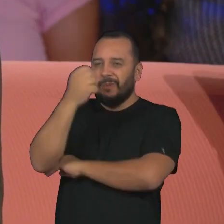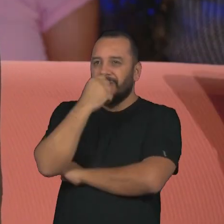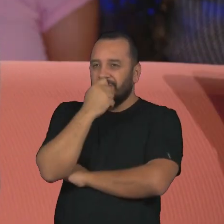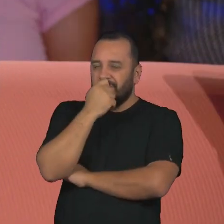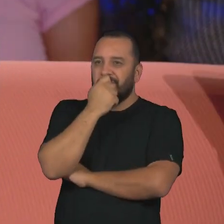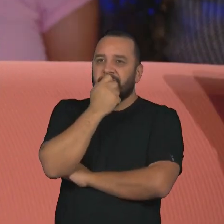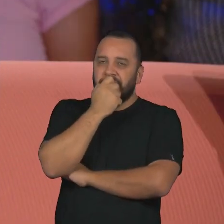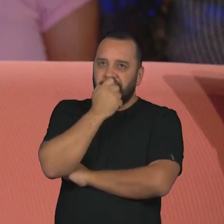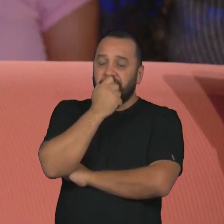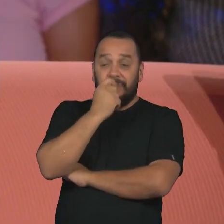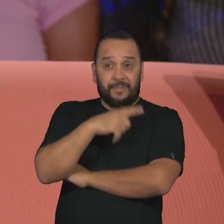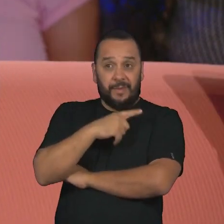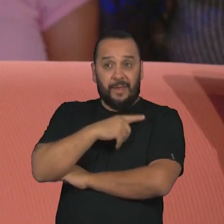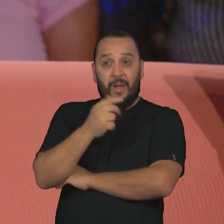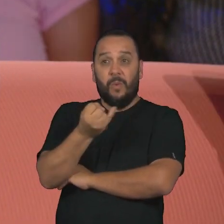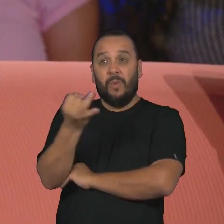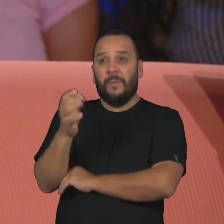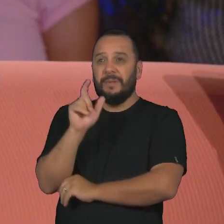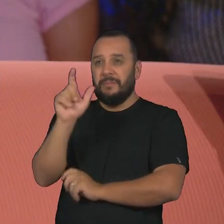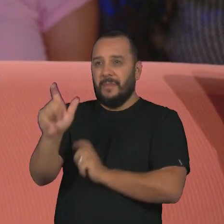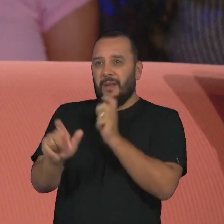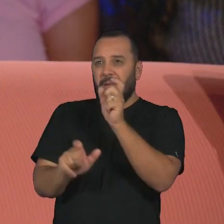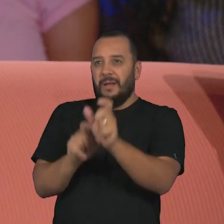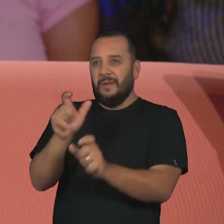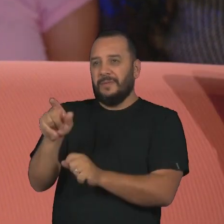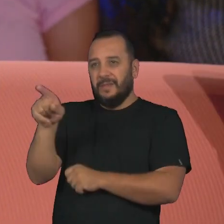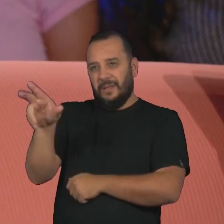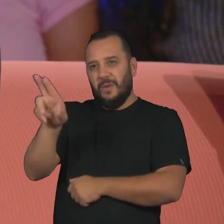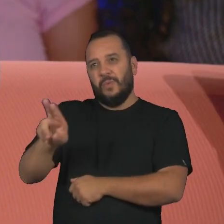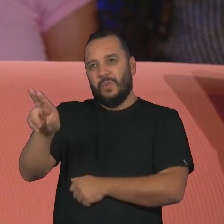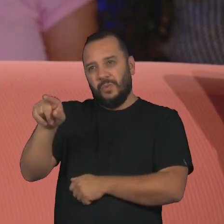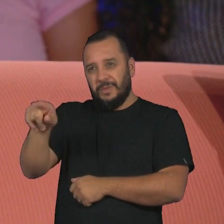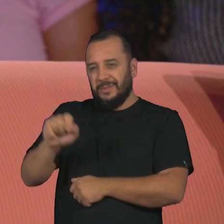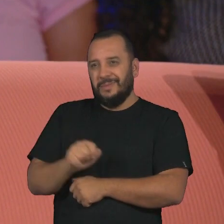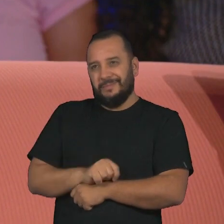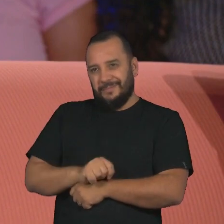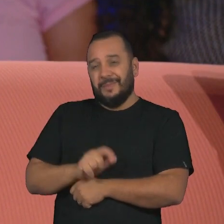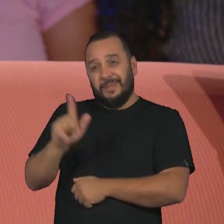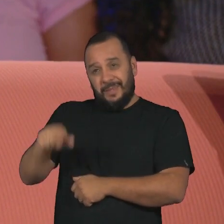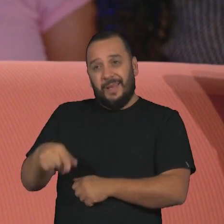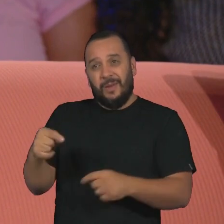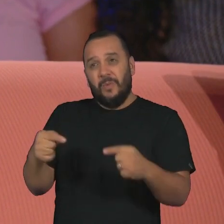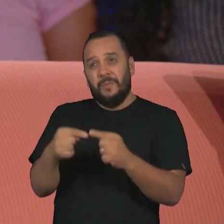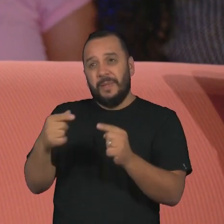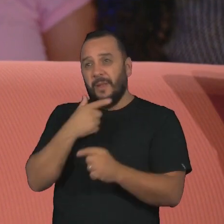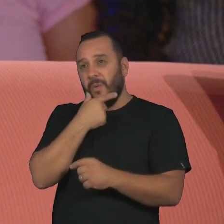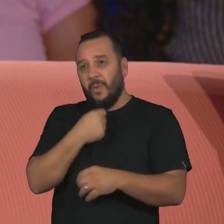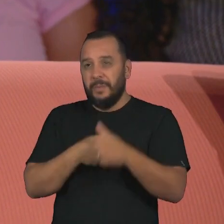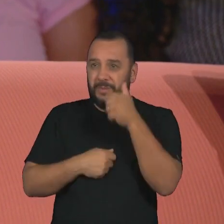texto, palavras que ela usa, que, na verdade, são para homens e mulheres, assim.